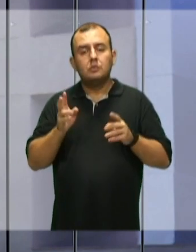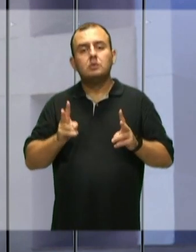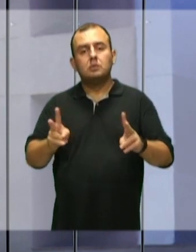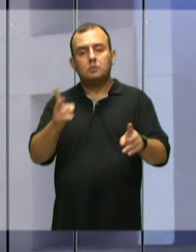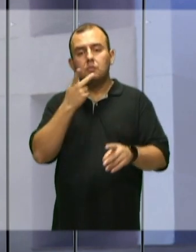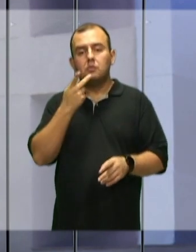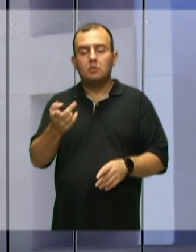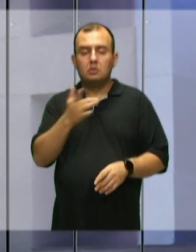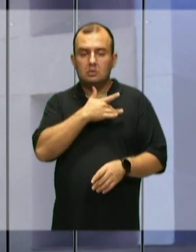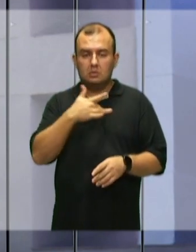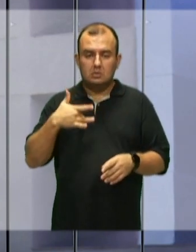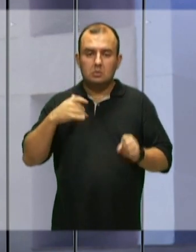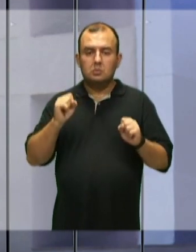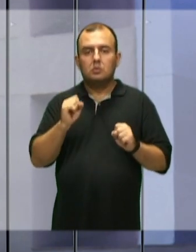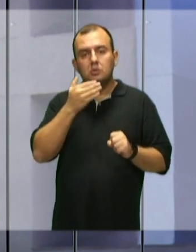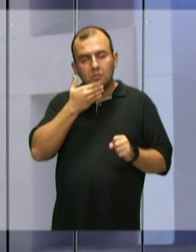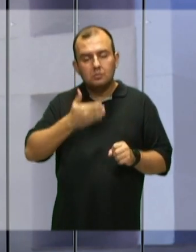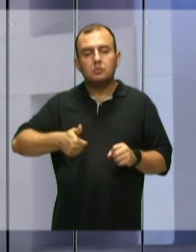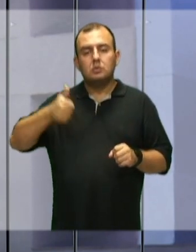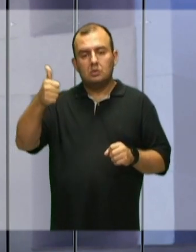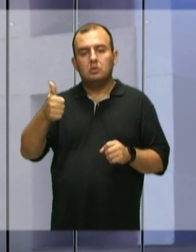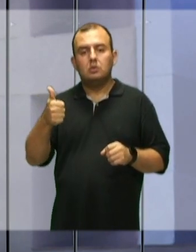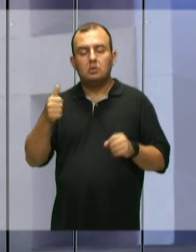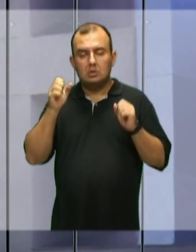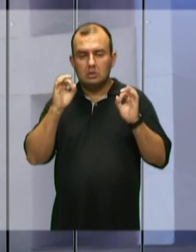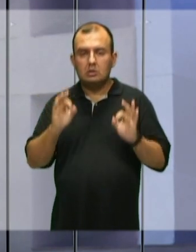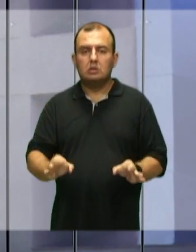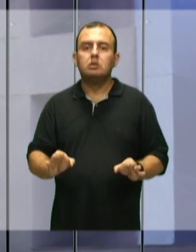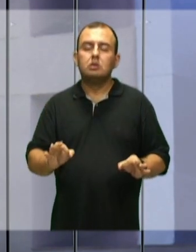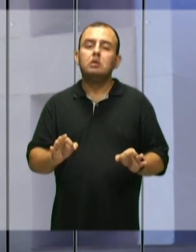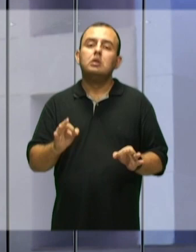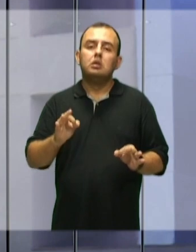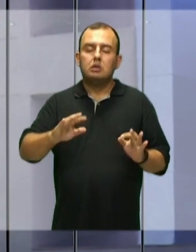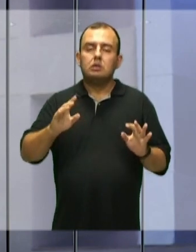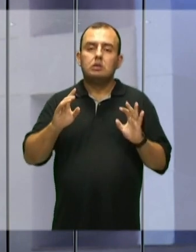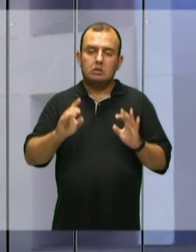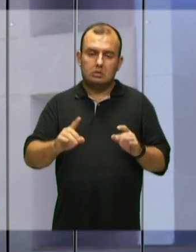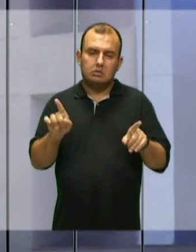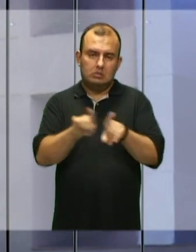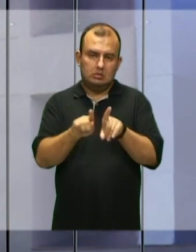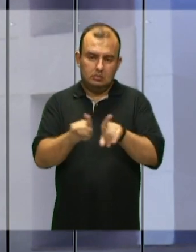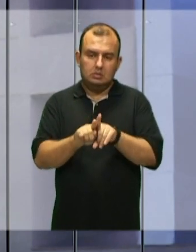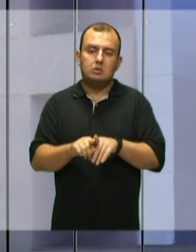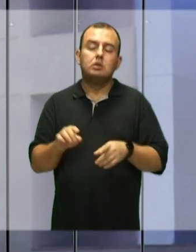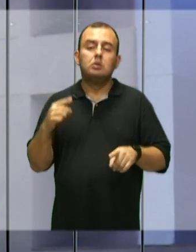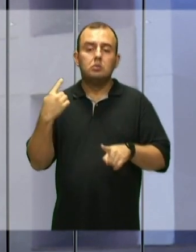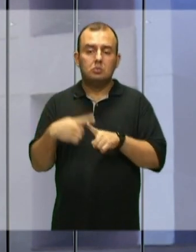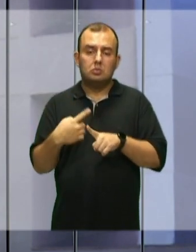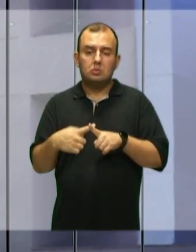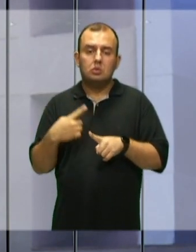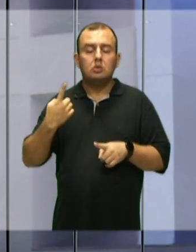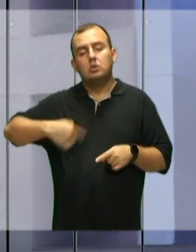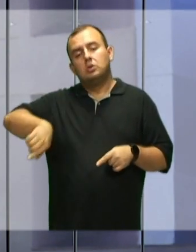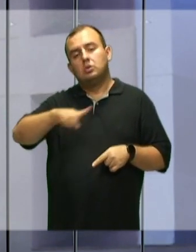falo que a saúde T Jaí pode ser melhor e eu tenho certeza que quem está nos assistindo Tem a certeza disso também porque nós ainda estamos com uma saúde